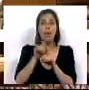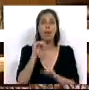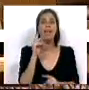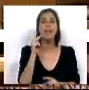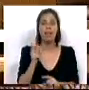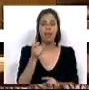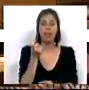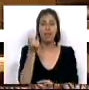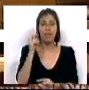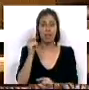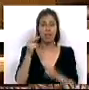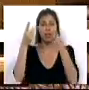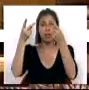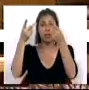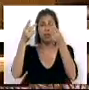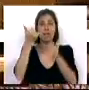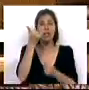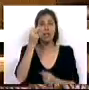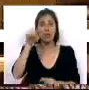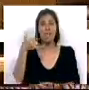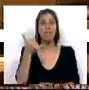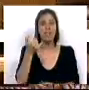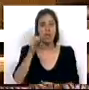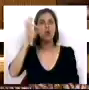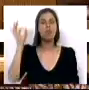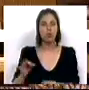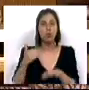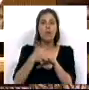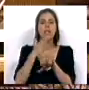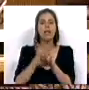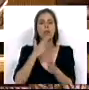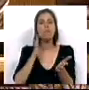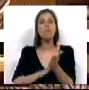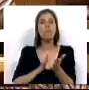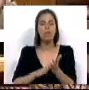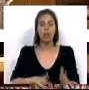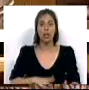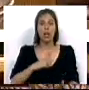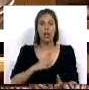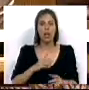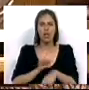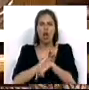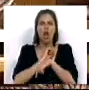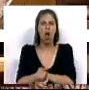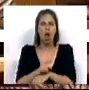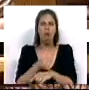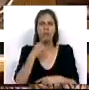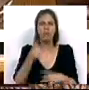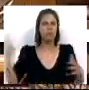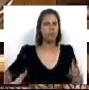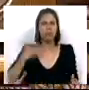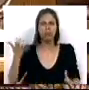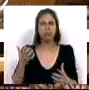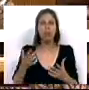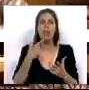IVA de 23 para 23,25%, o setor da restauração reagiu de imediato,